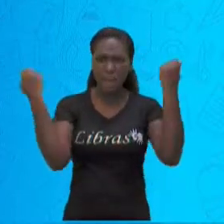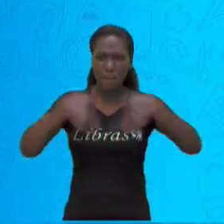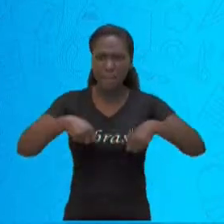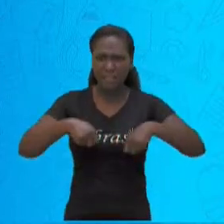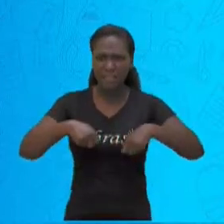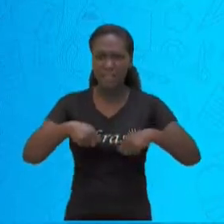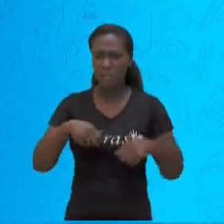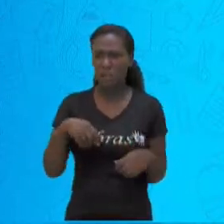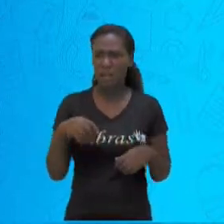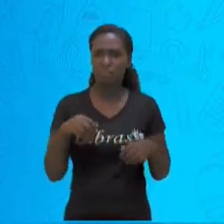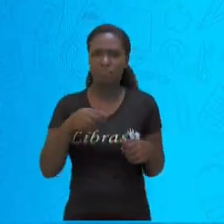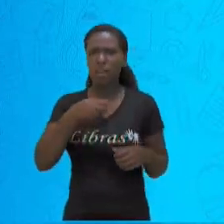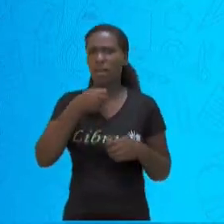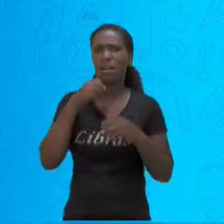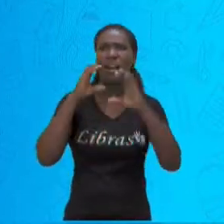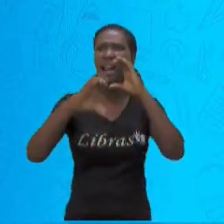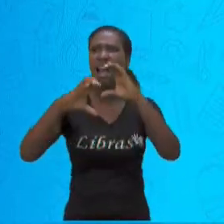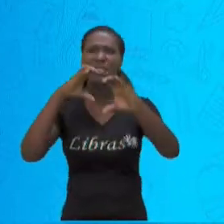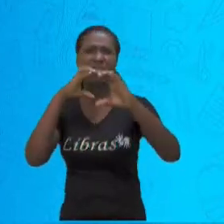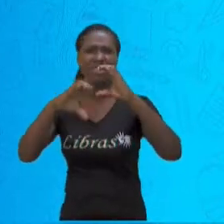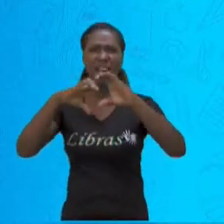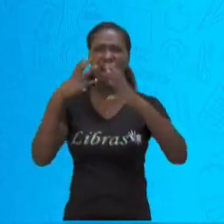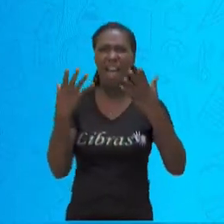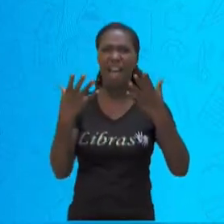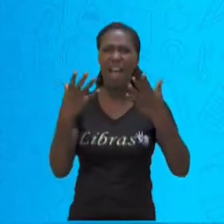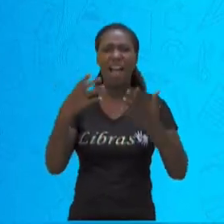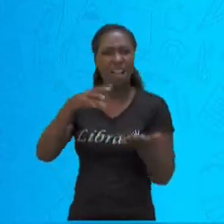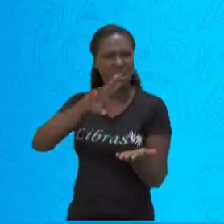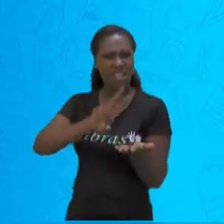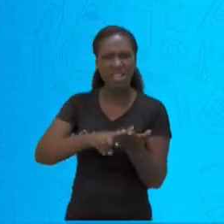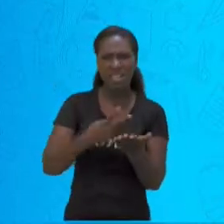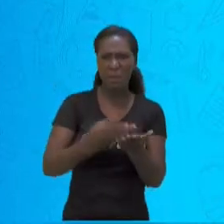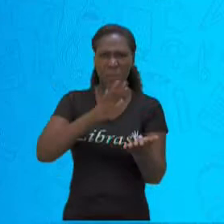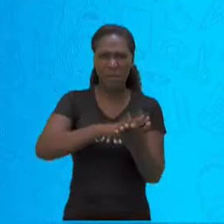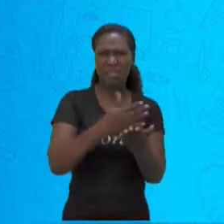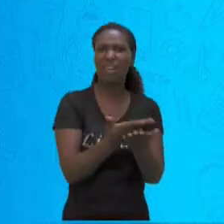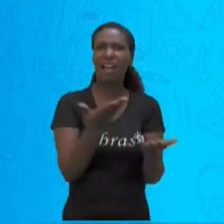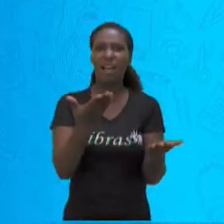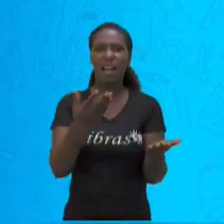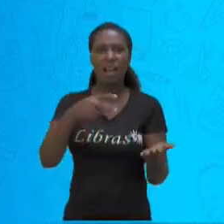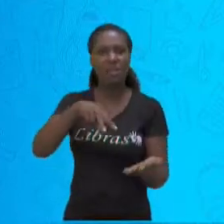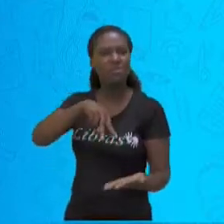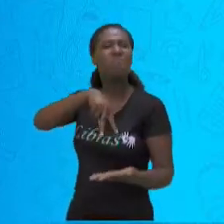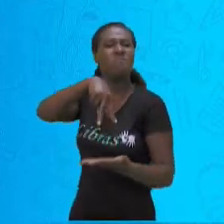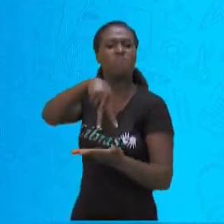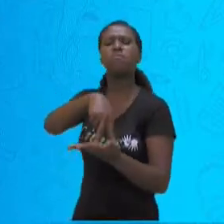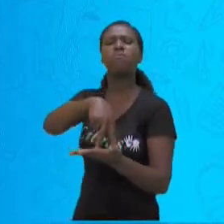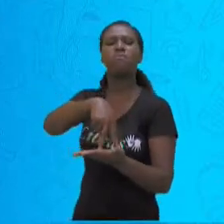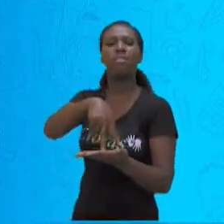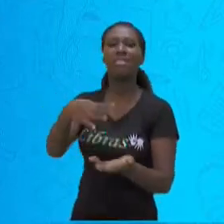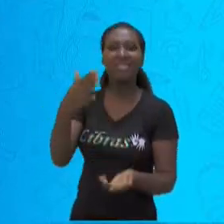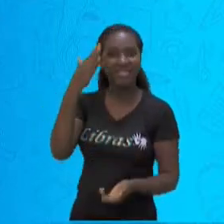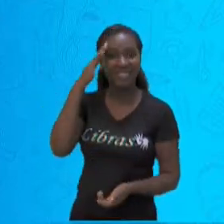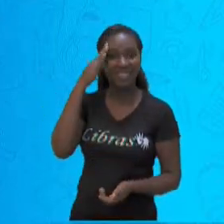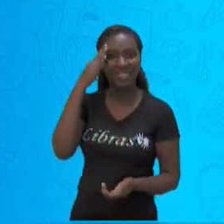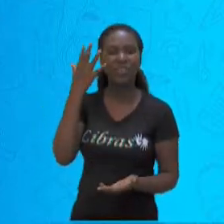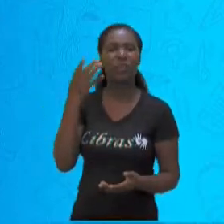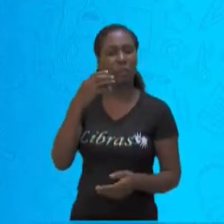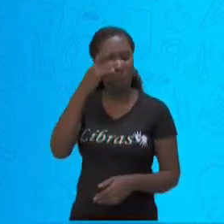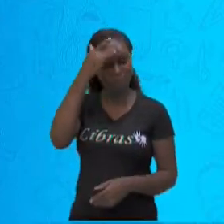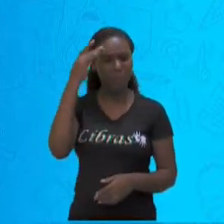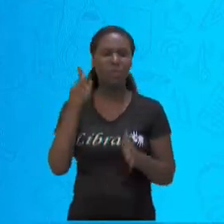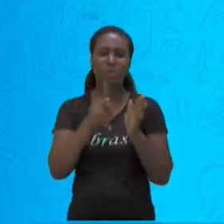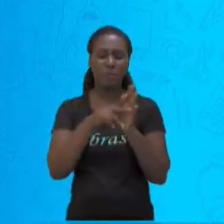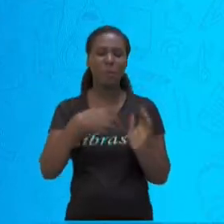ouvir o que vem de fora, mas precisamos aprender a valorizar aquilo que nós